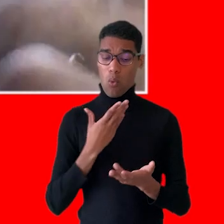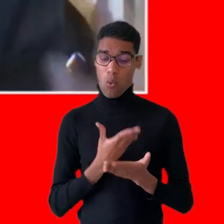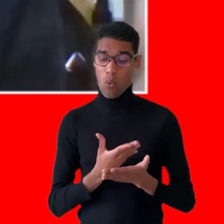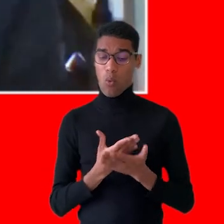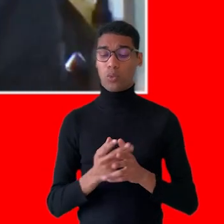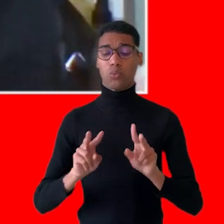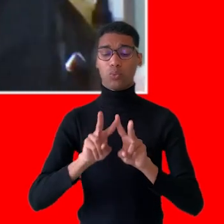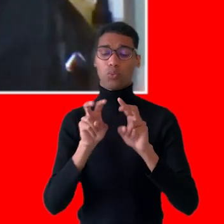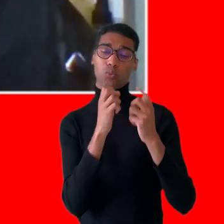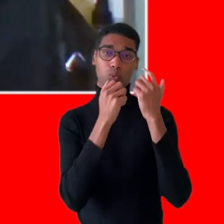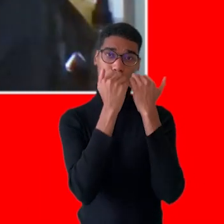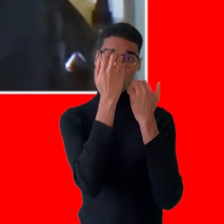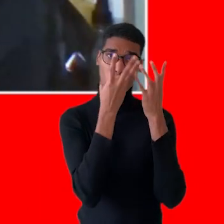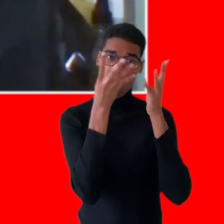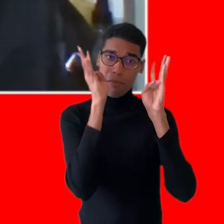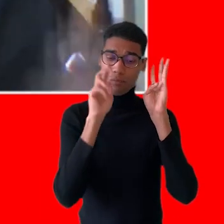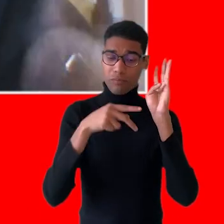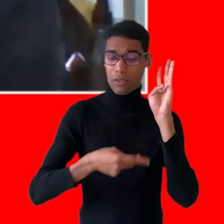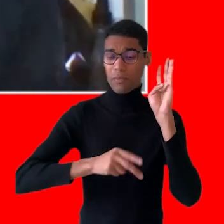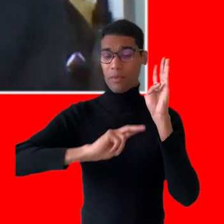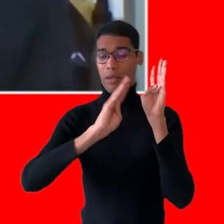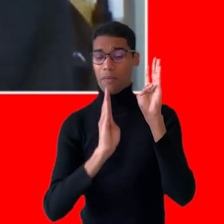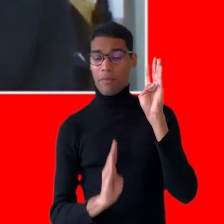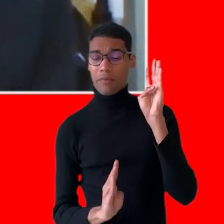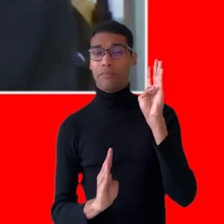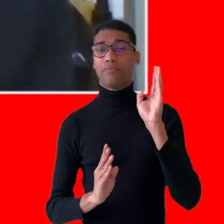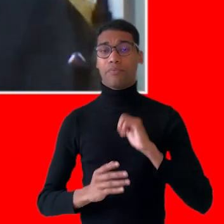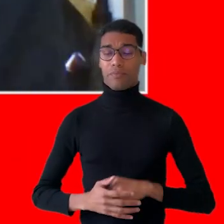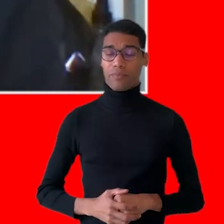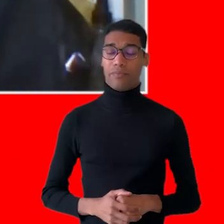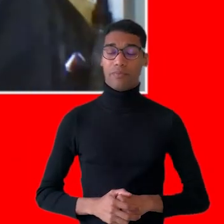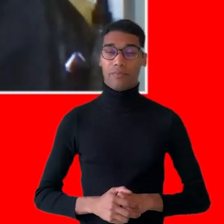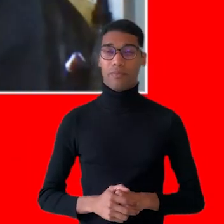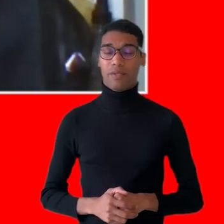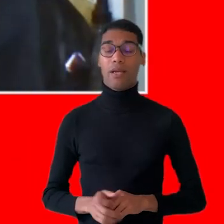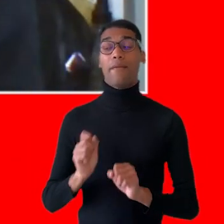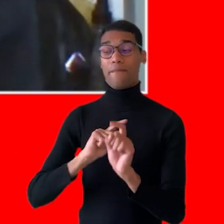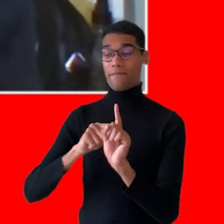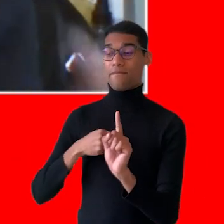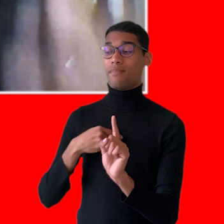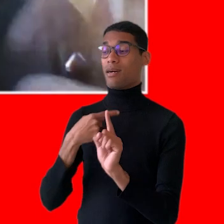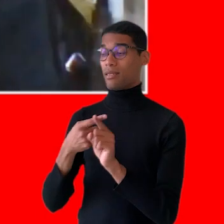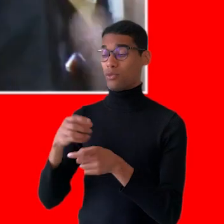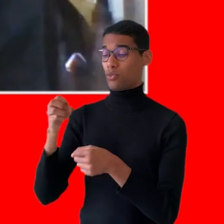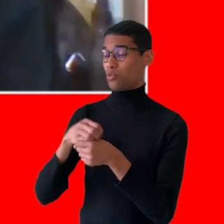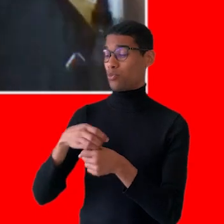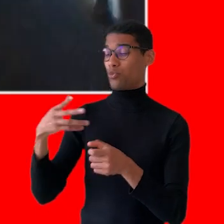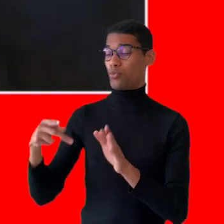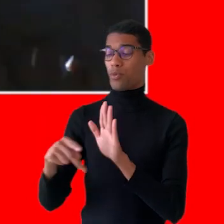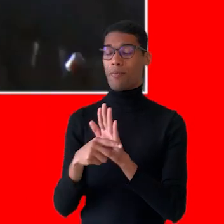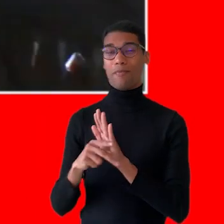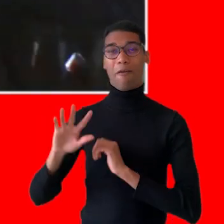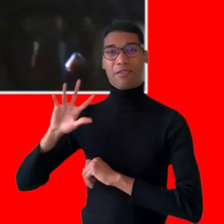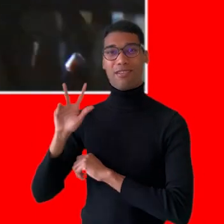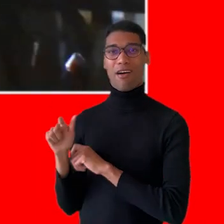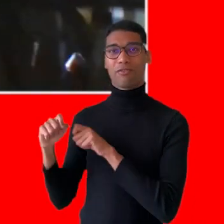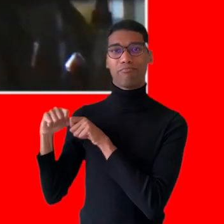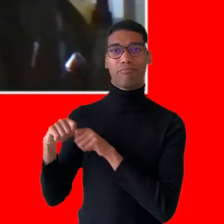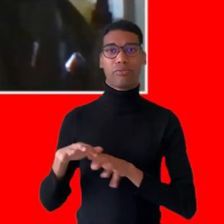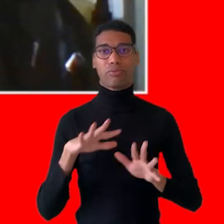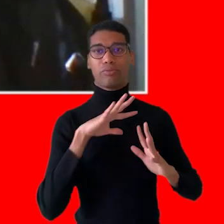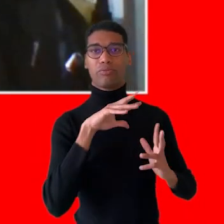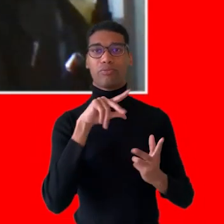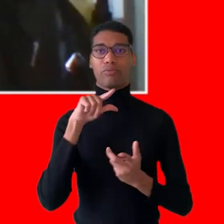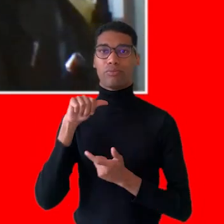de indianidade brasileira, ou dos povos originários, e de conteúdos da diáspora.